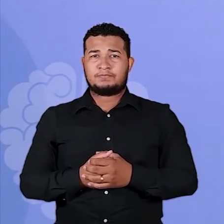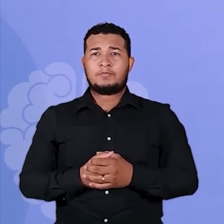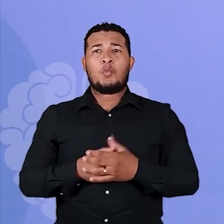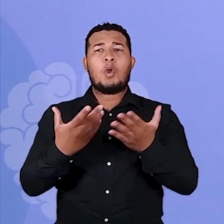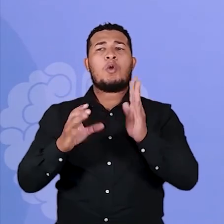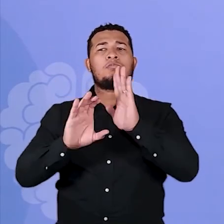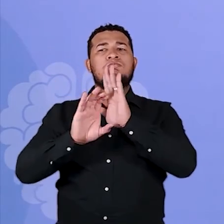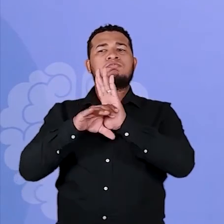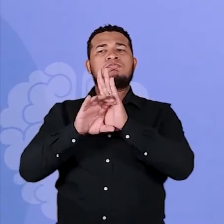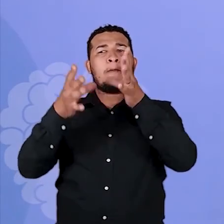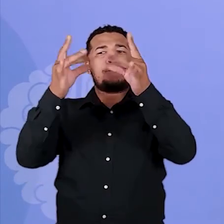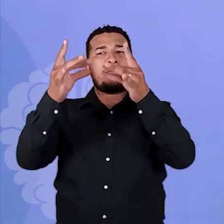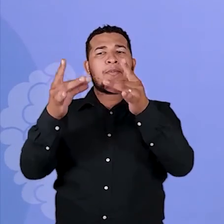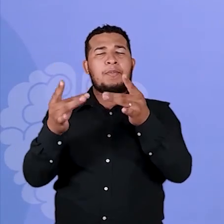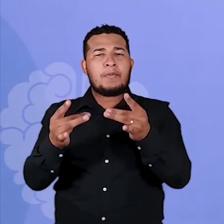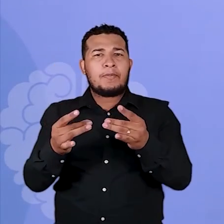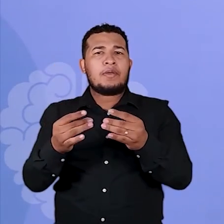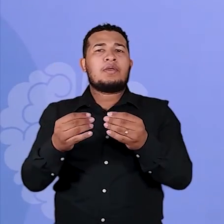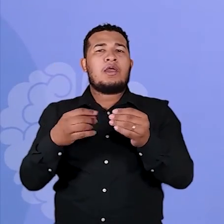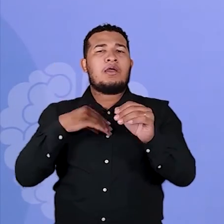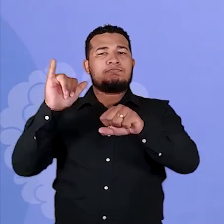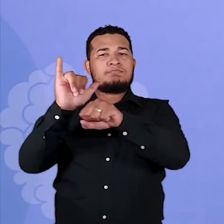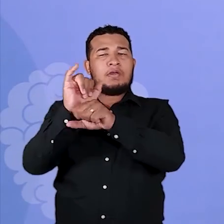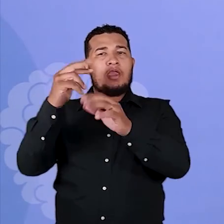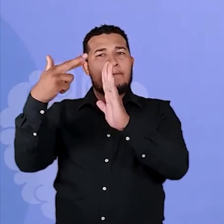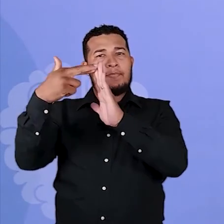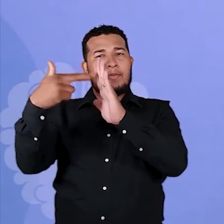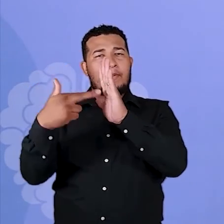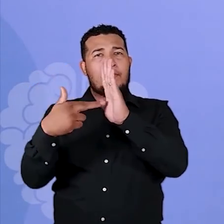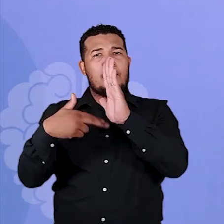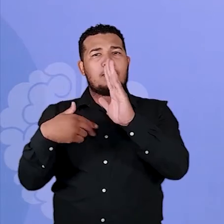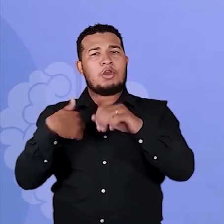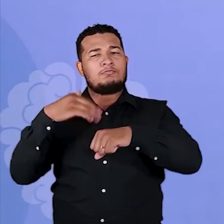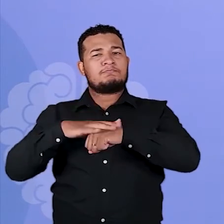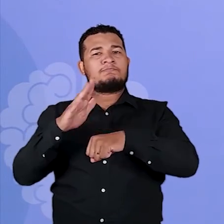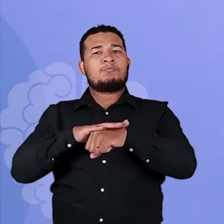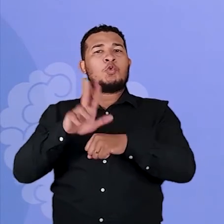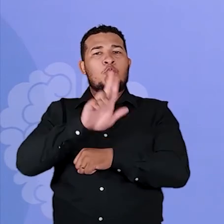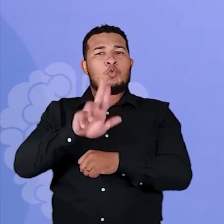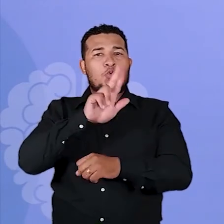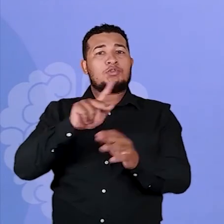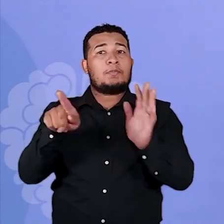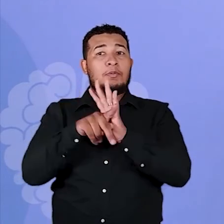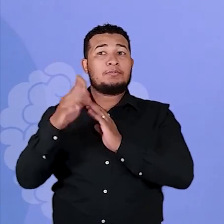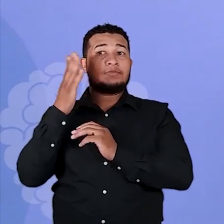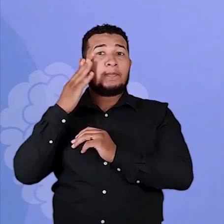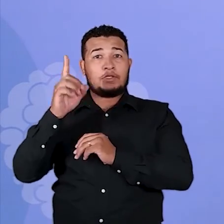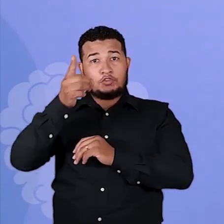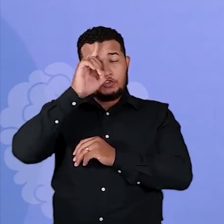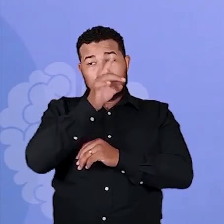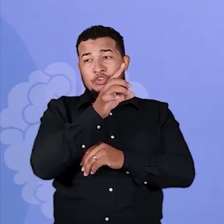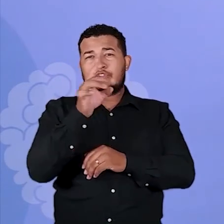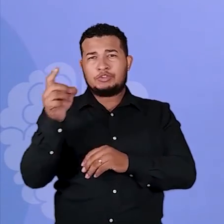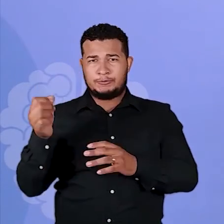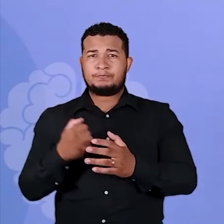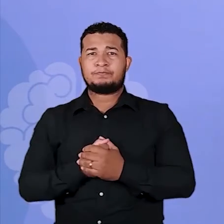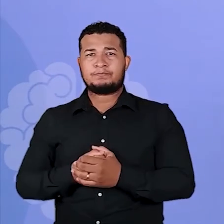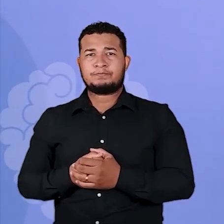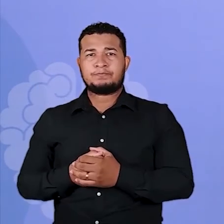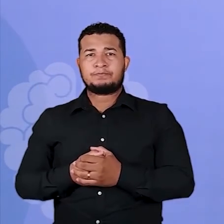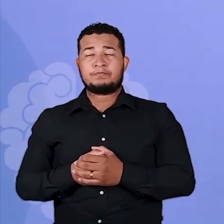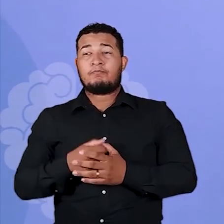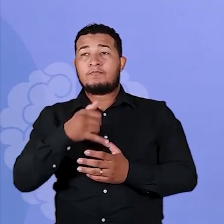tomamos. Qual o critério que eu utilizo para decidir as minhas ações no dia a dia? O que eu levo